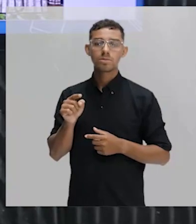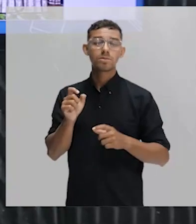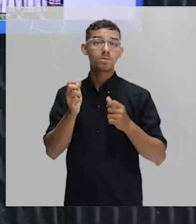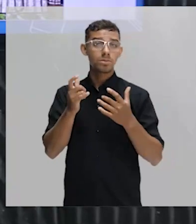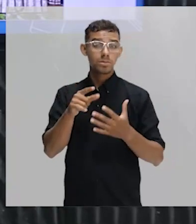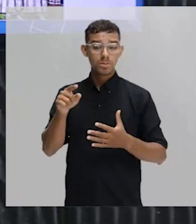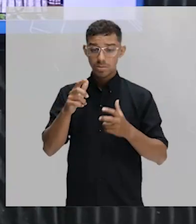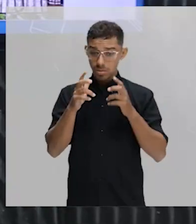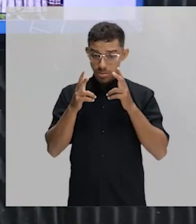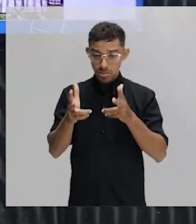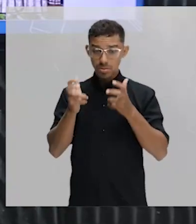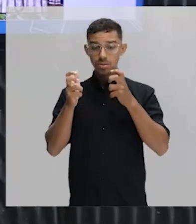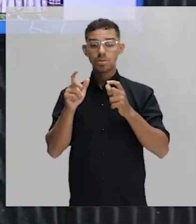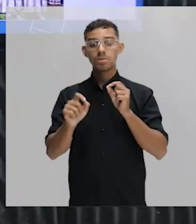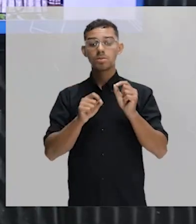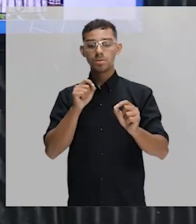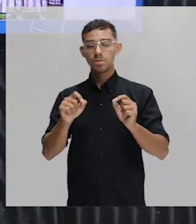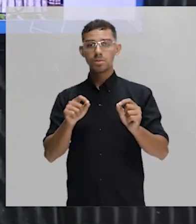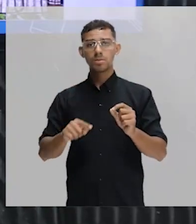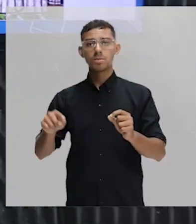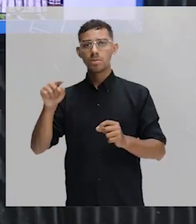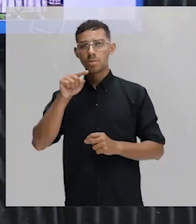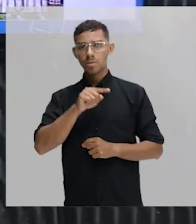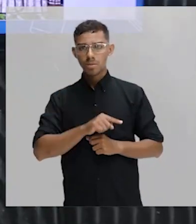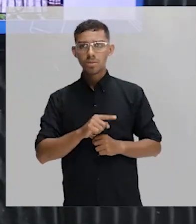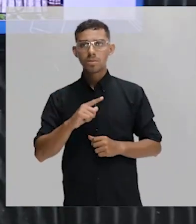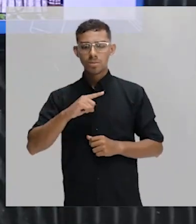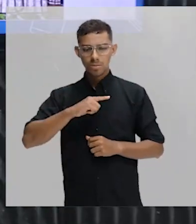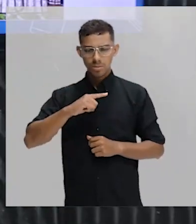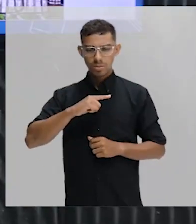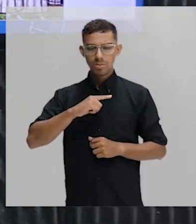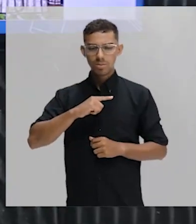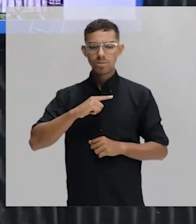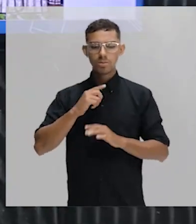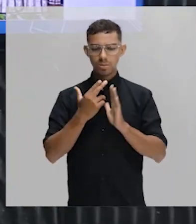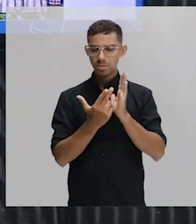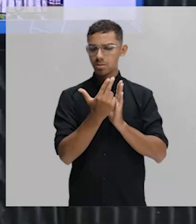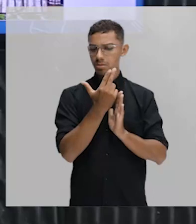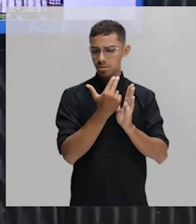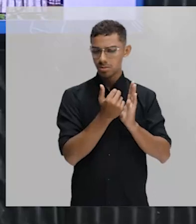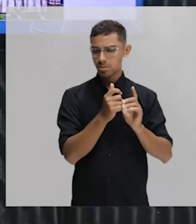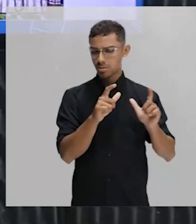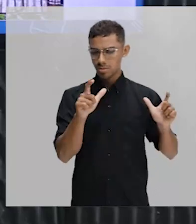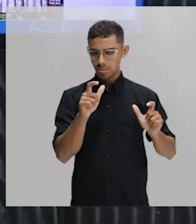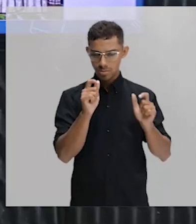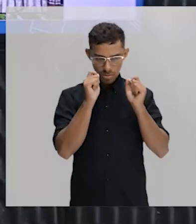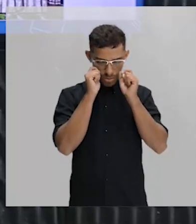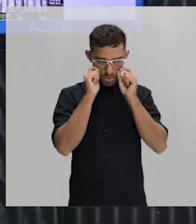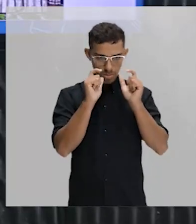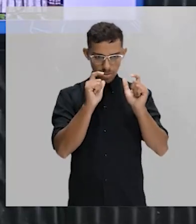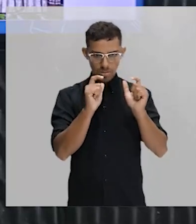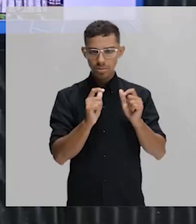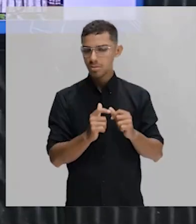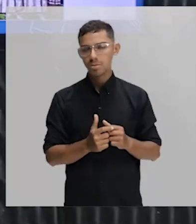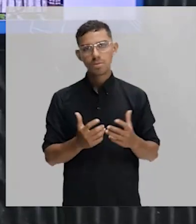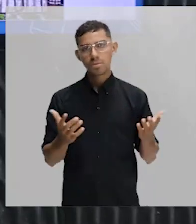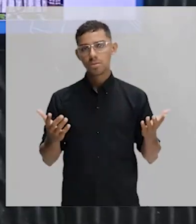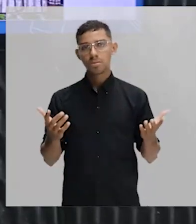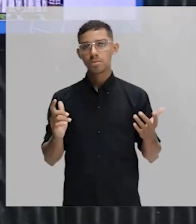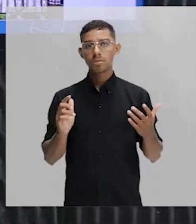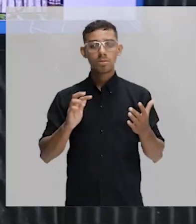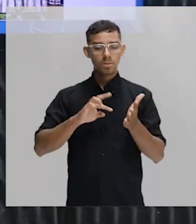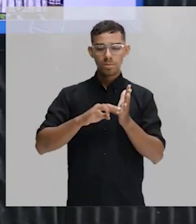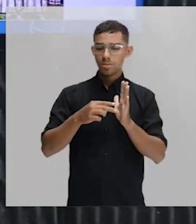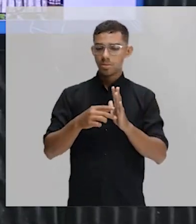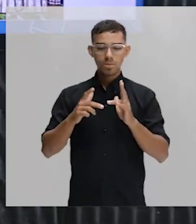você prestar atenção que vocês consomem animes que têm olhos muito grandes e têm uma atenção muito grande a eles e vocês não se dão conta, o